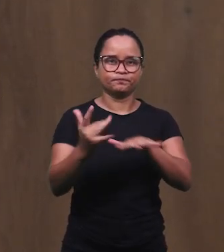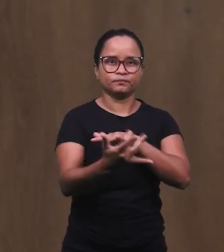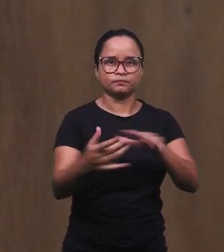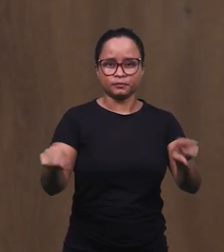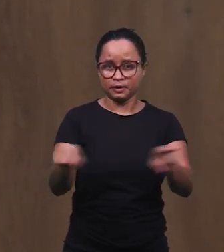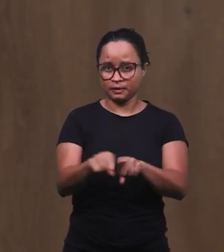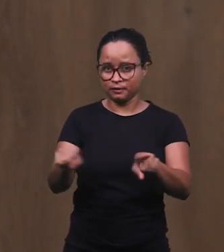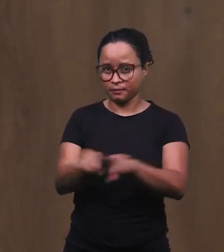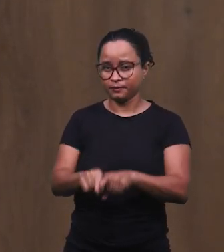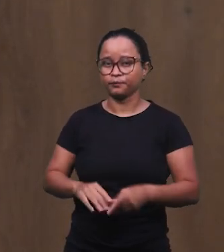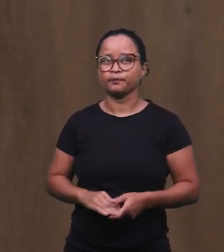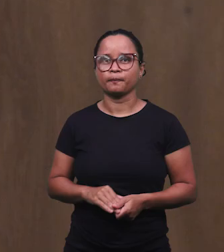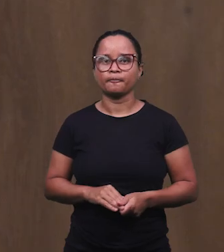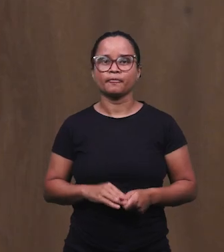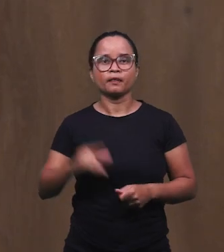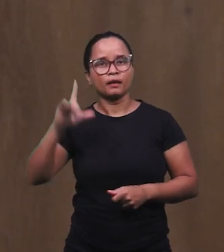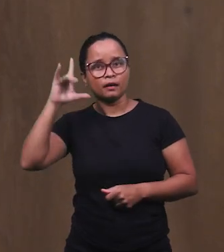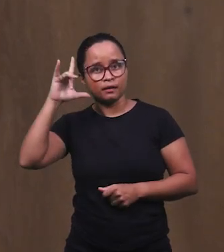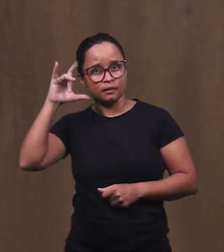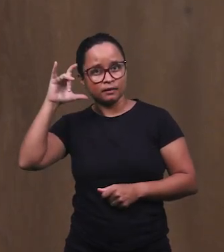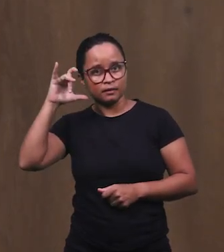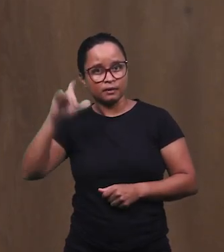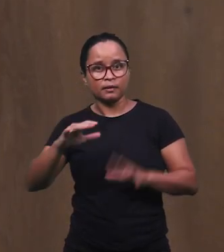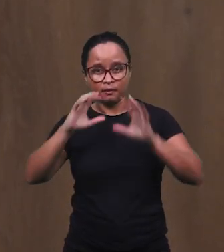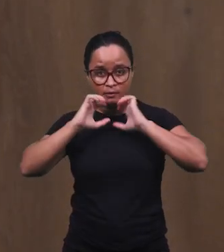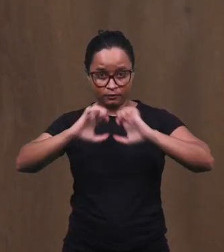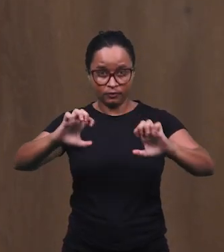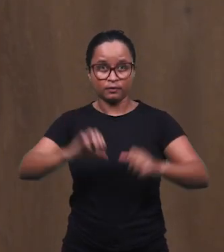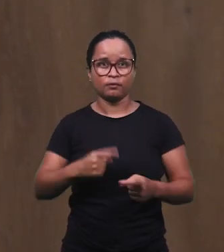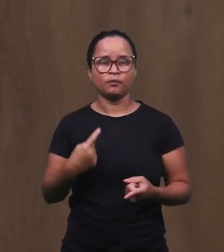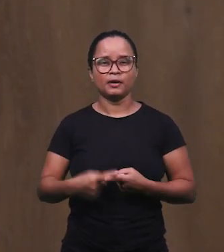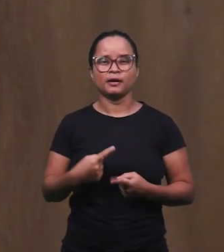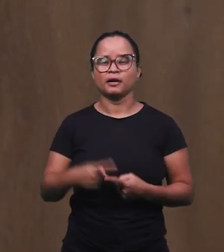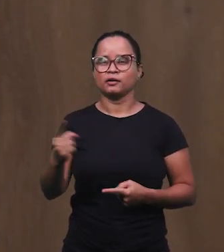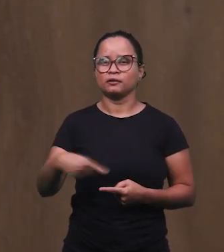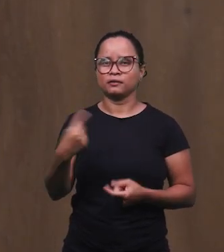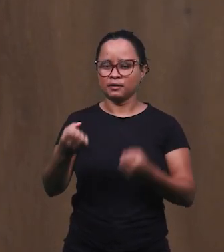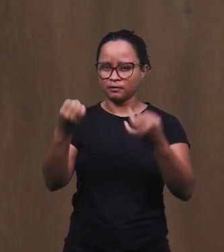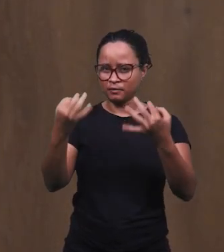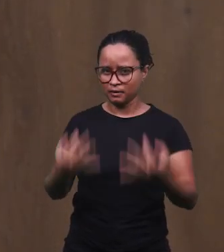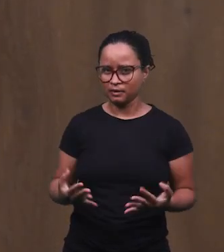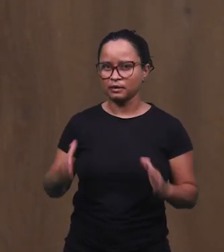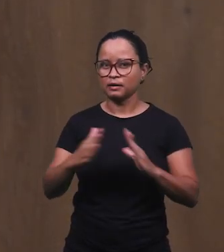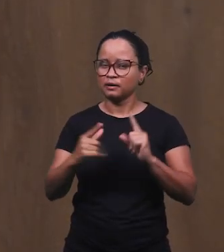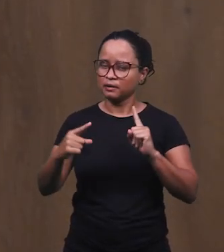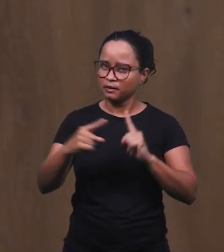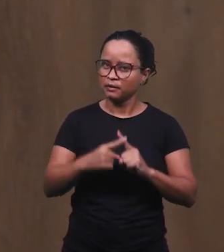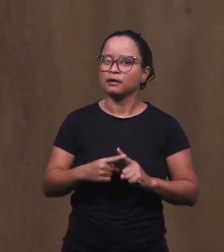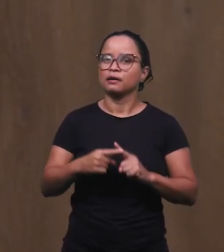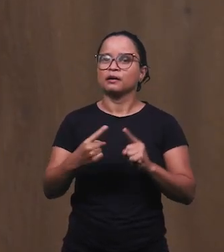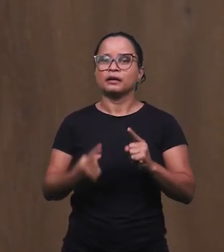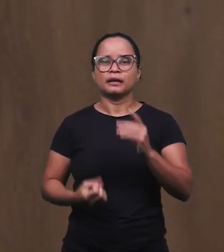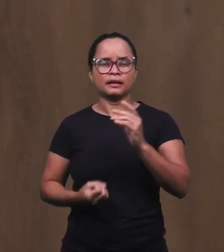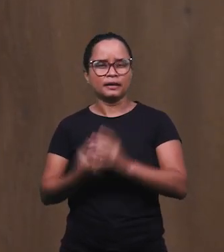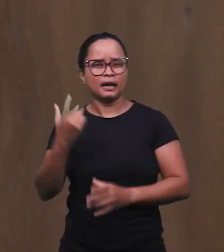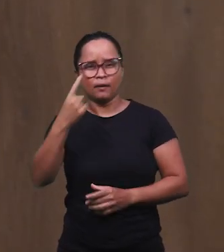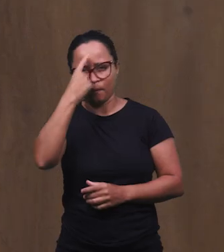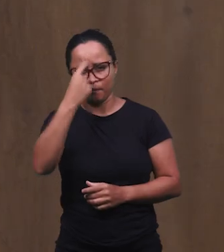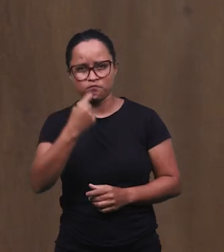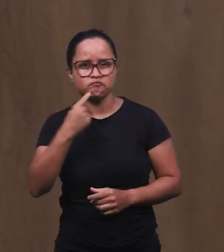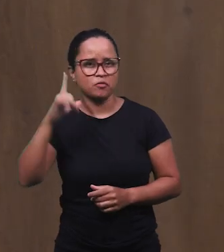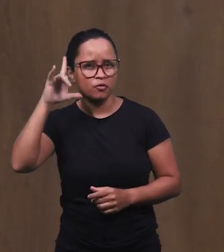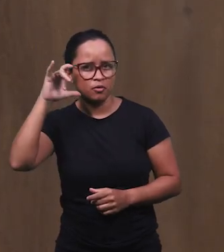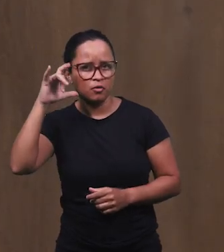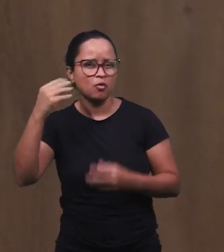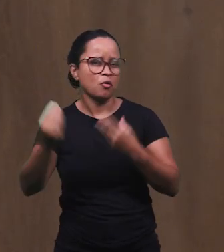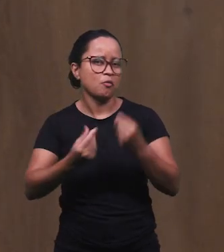sociais também, além do Instagram, para evangelizar, que a gente fala muito, né, sobre as igrejas criarem uma conta no Instagram, mas como que as